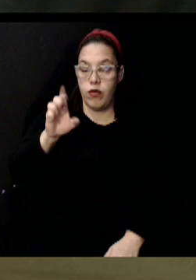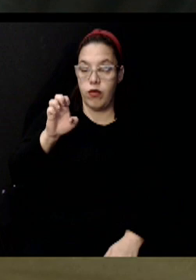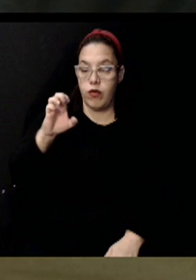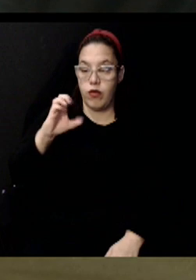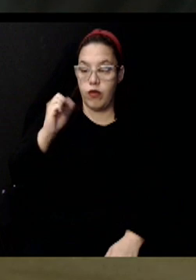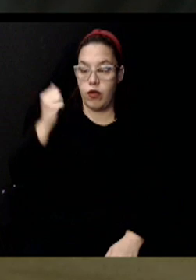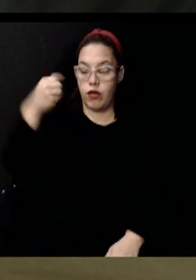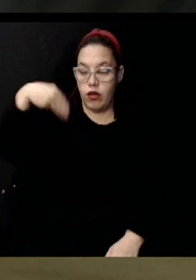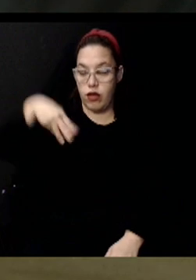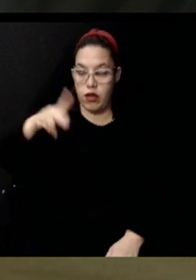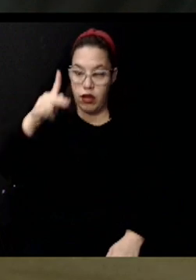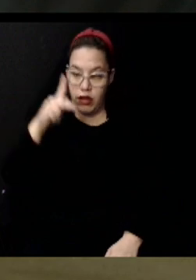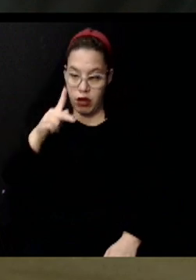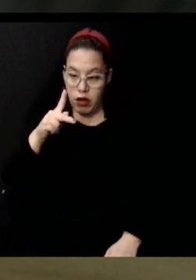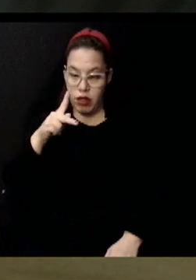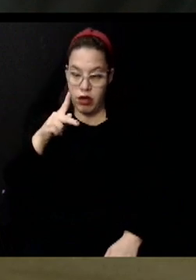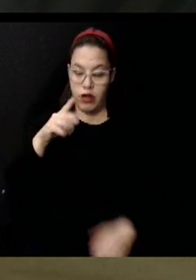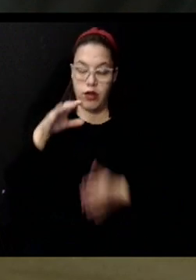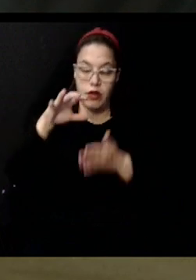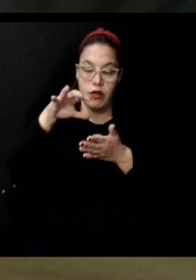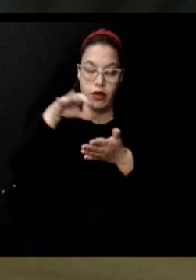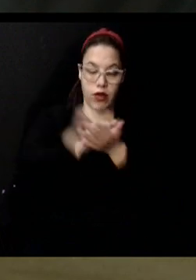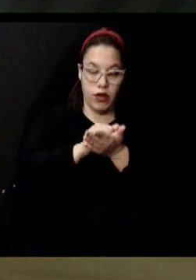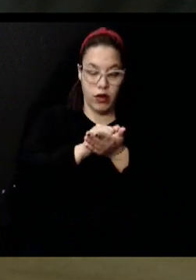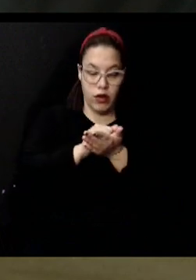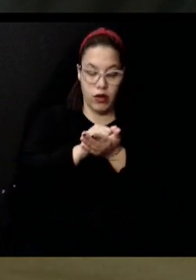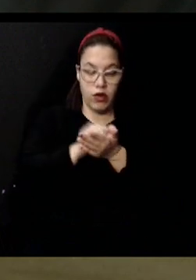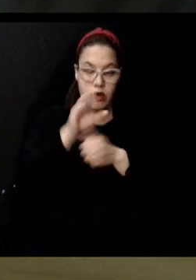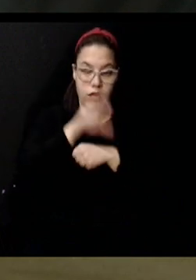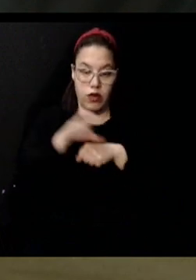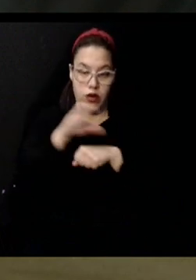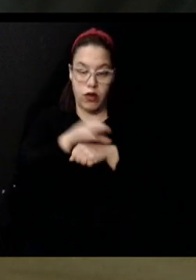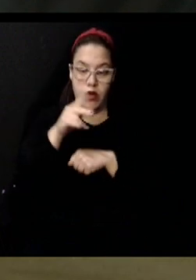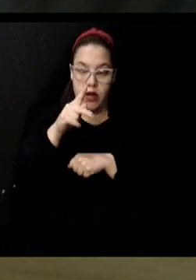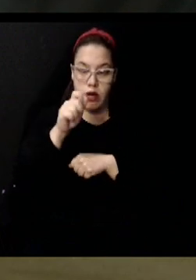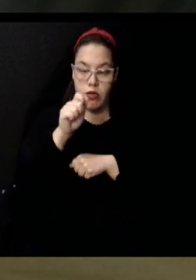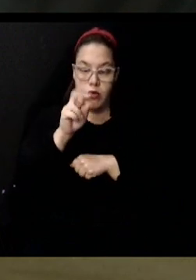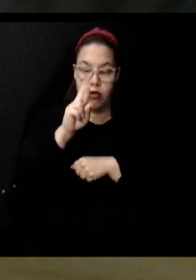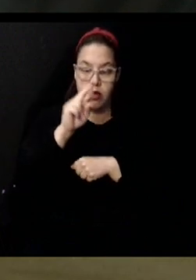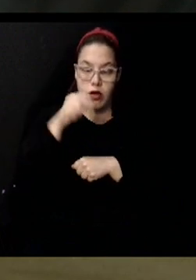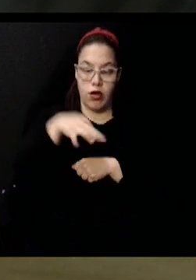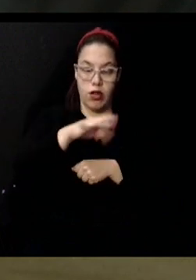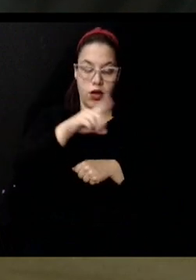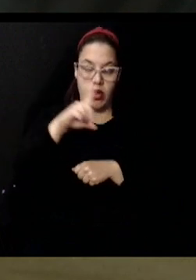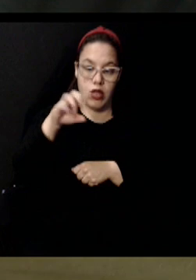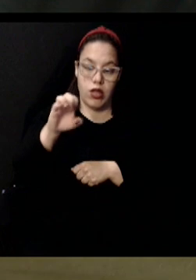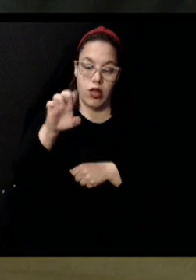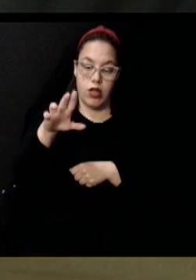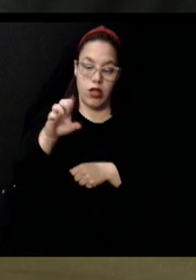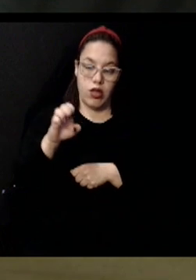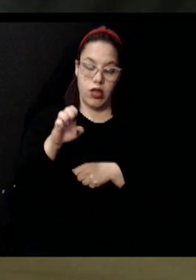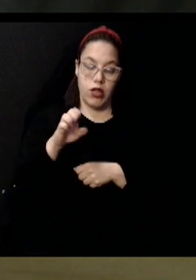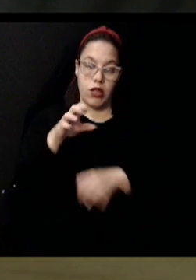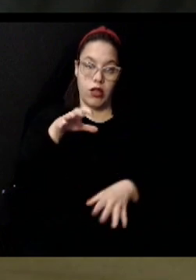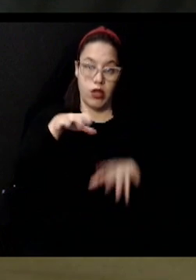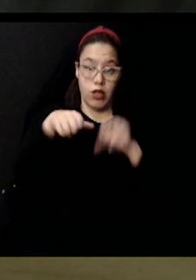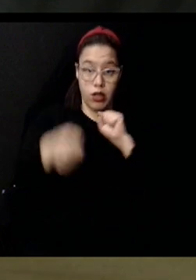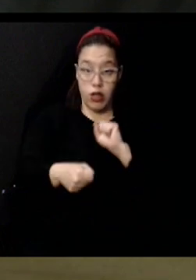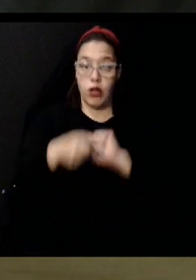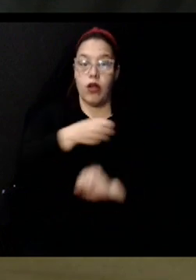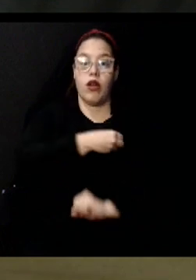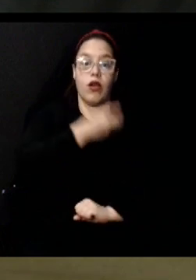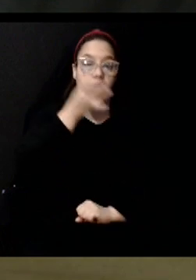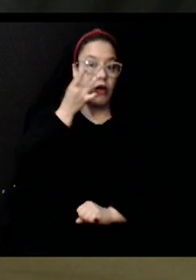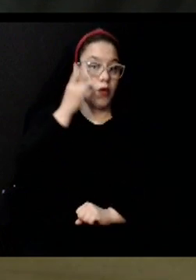Campinas, estão com inscrições abertas para o curso Parentalidade Responsável. A formação será presencial, tá? Nos dias